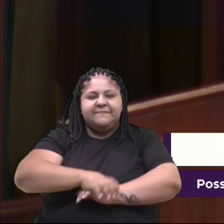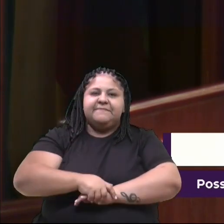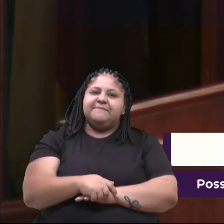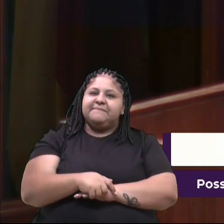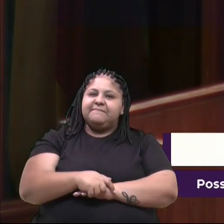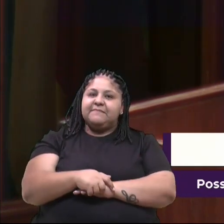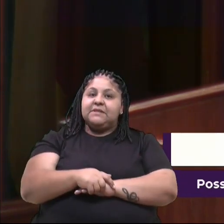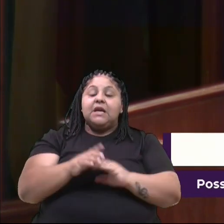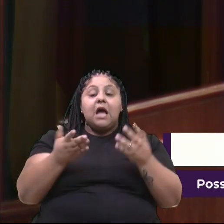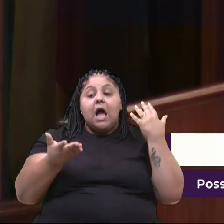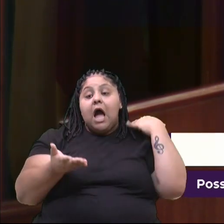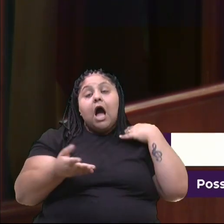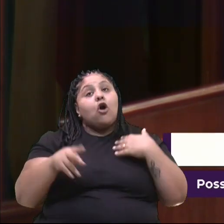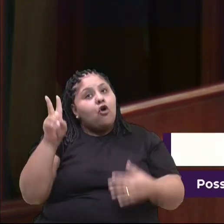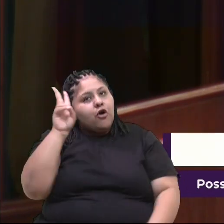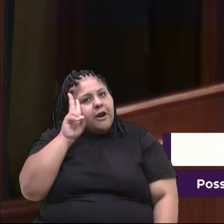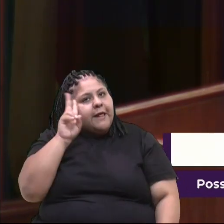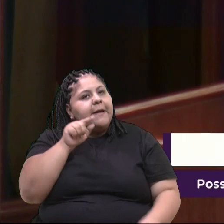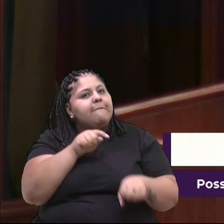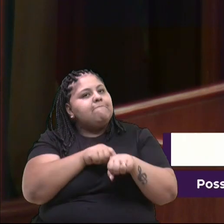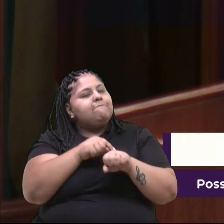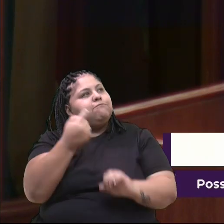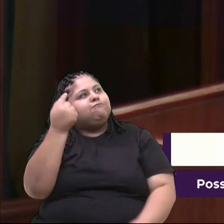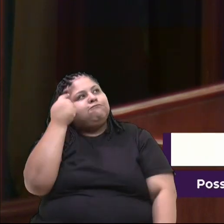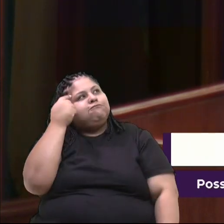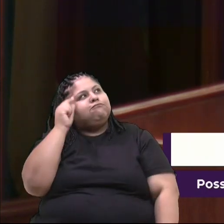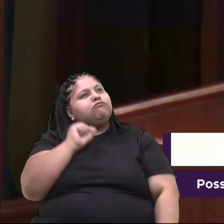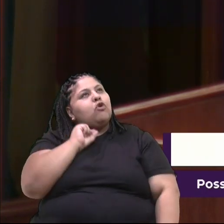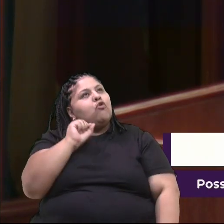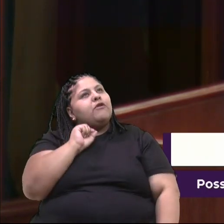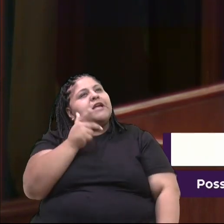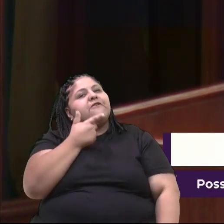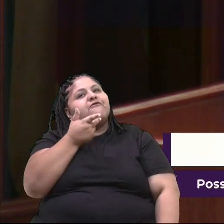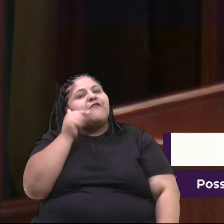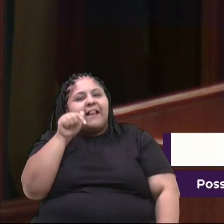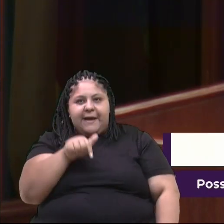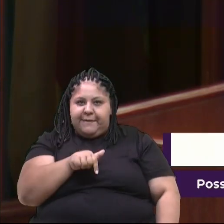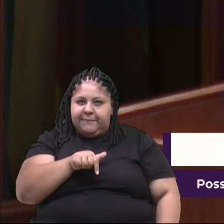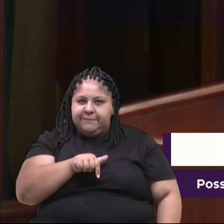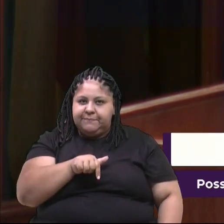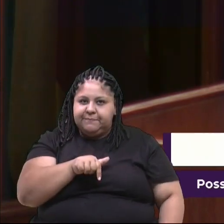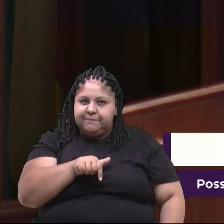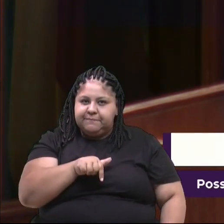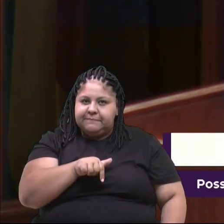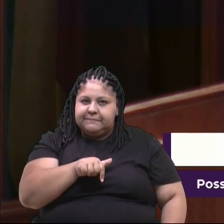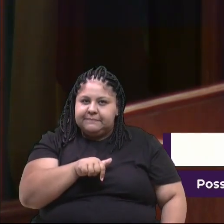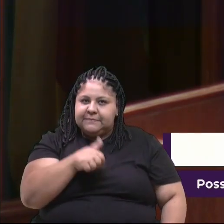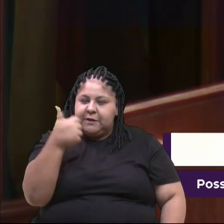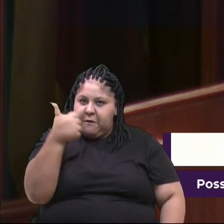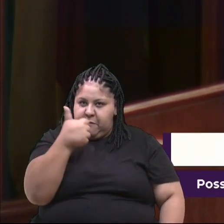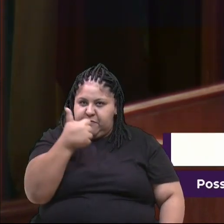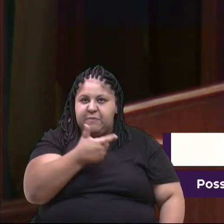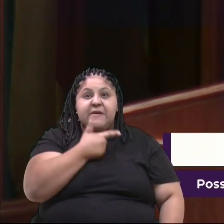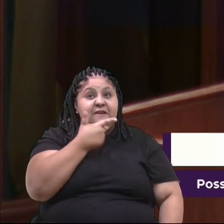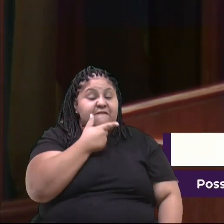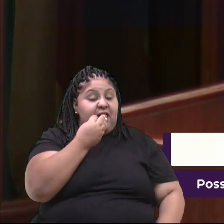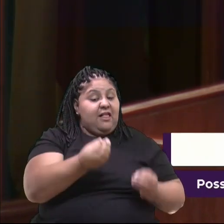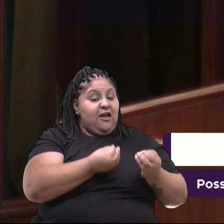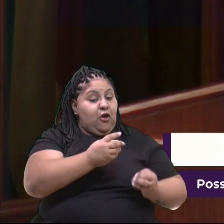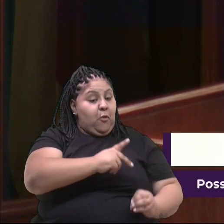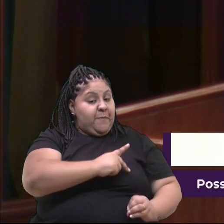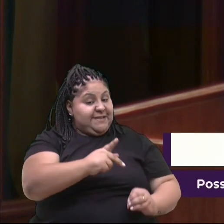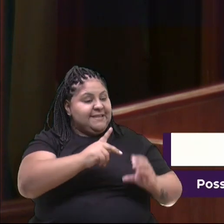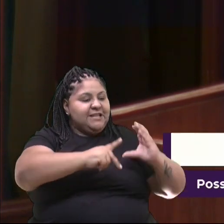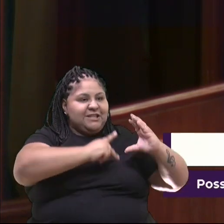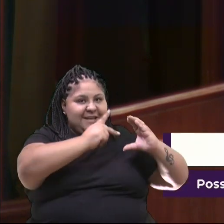E eu lembrei, no momento em que eu estava pensando o que trazer nesse primeiro pronunciamento como presidente da